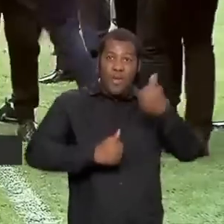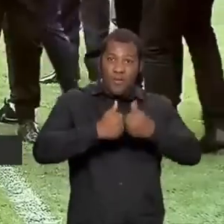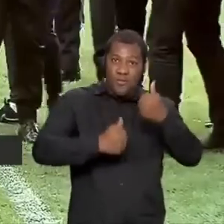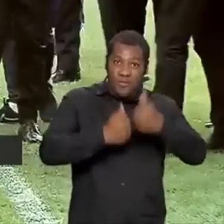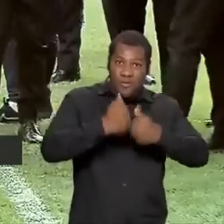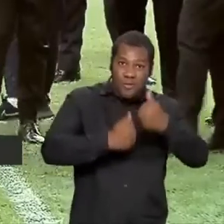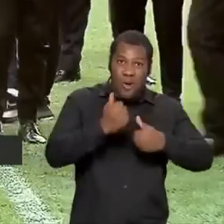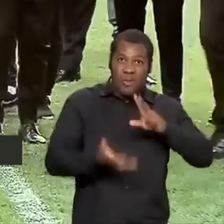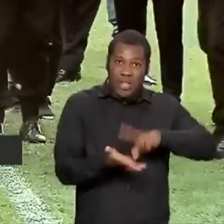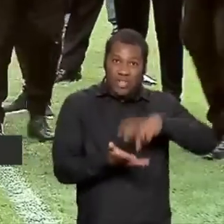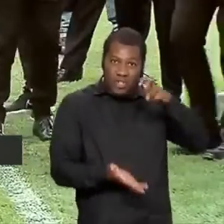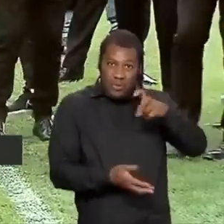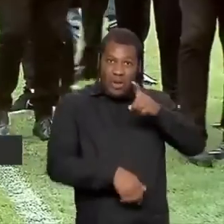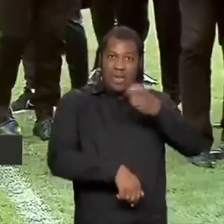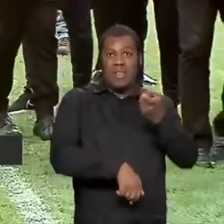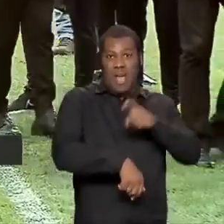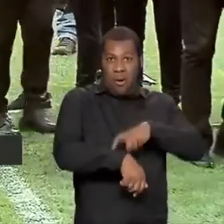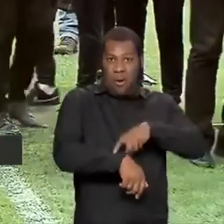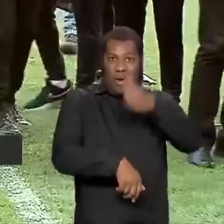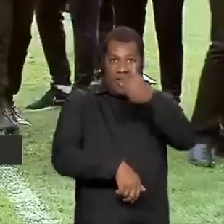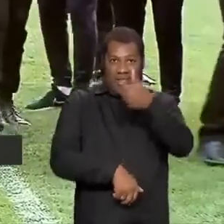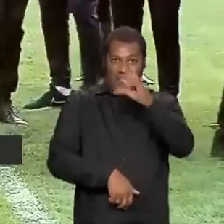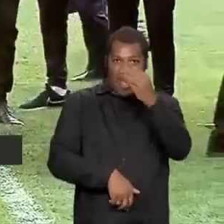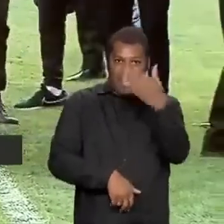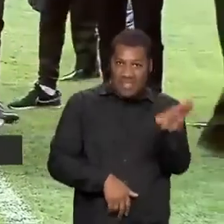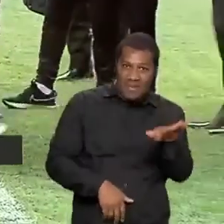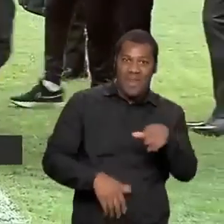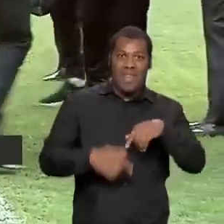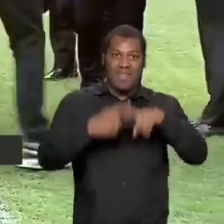manhã, aqui em Brasília.